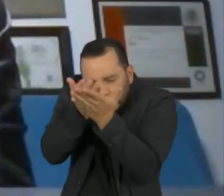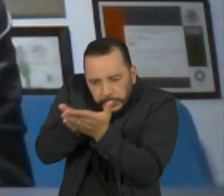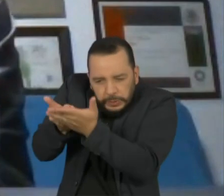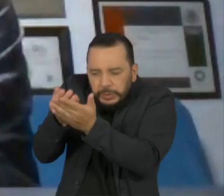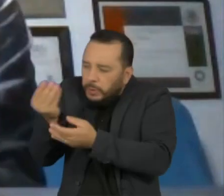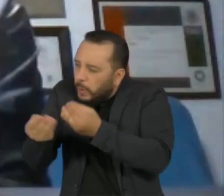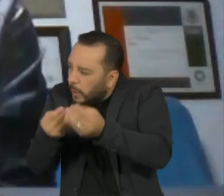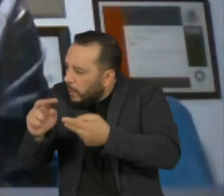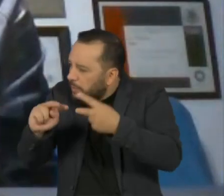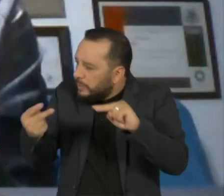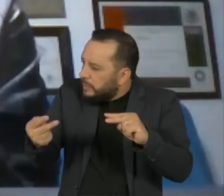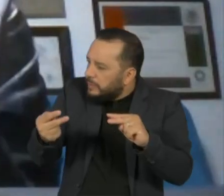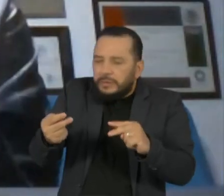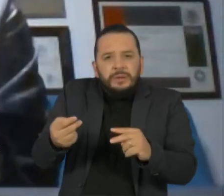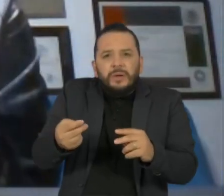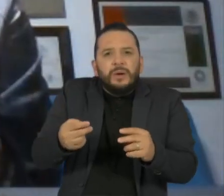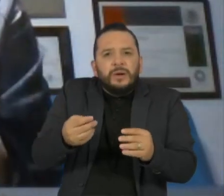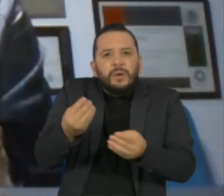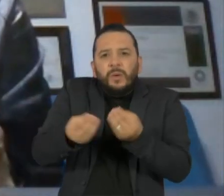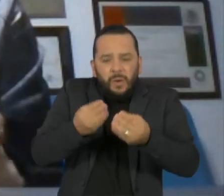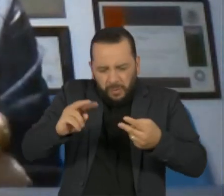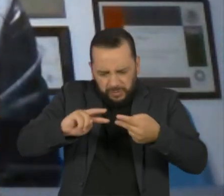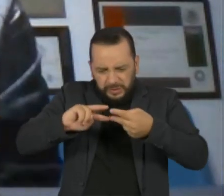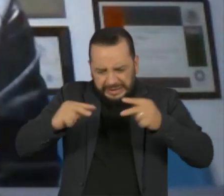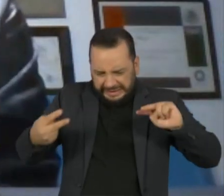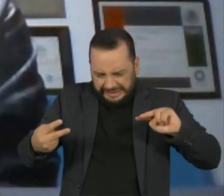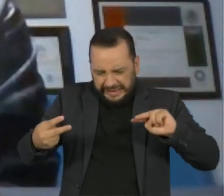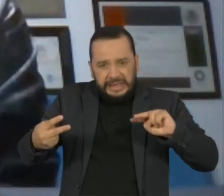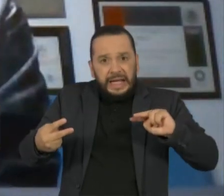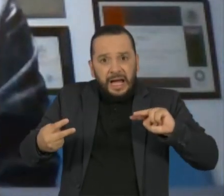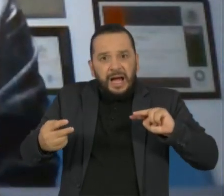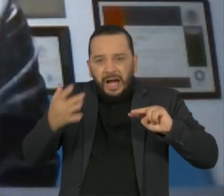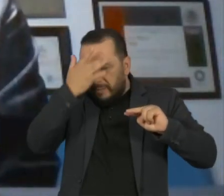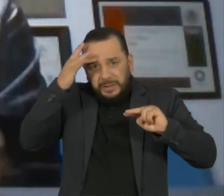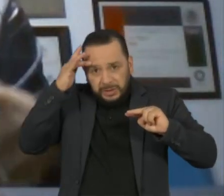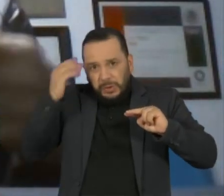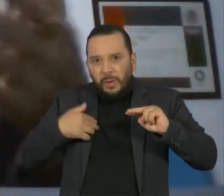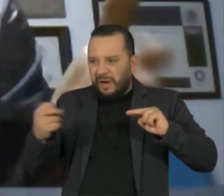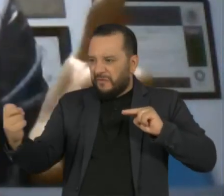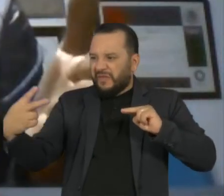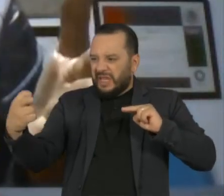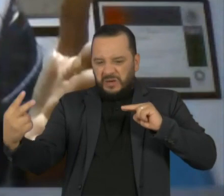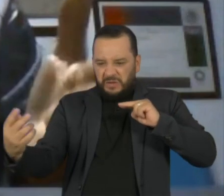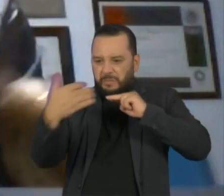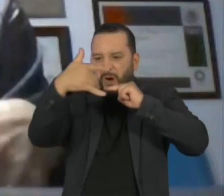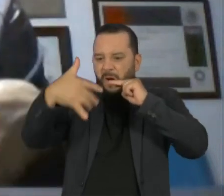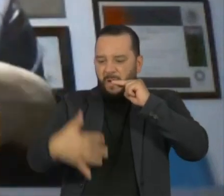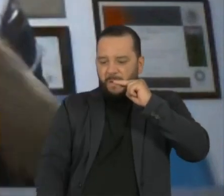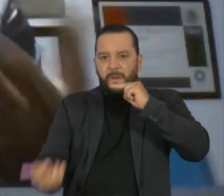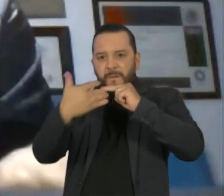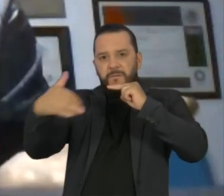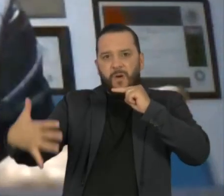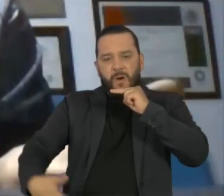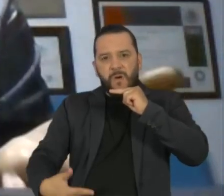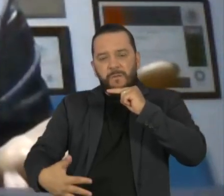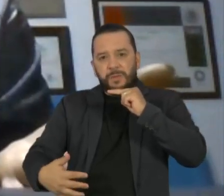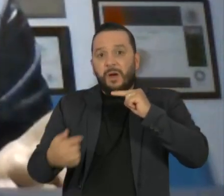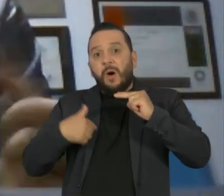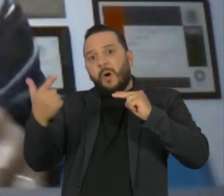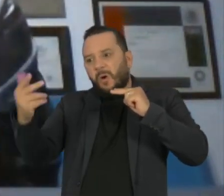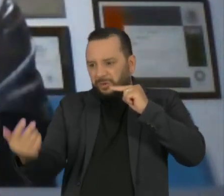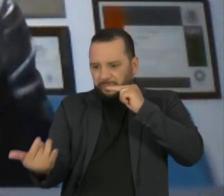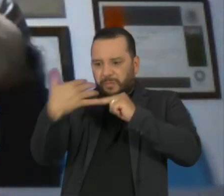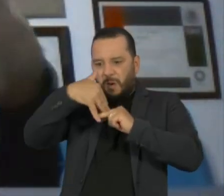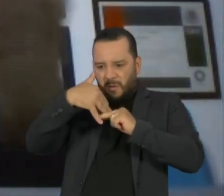vírus não penetra nos tecidos das pessoas resistentes? Ou será que penetra, mas não destrói as